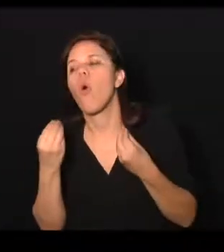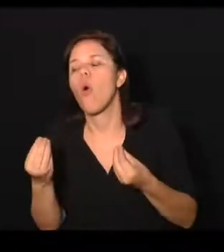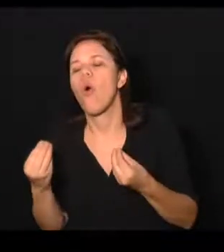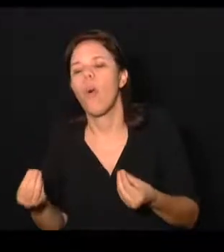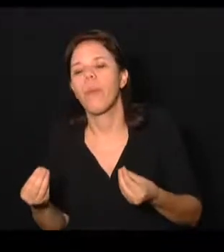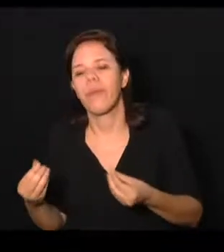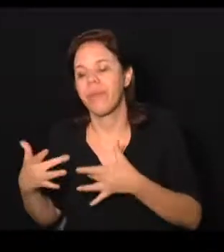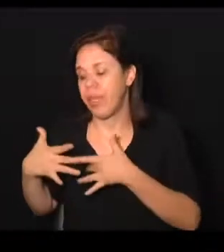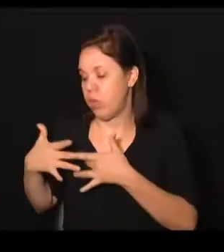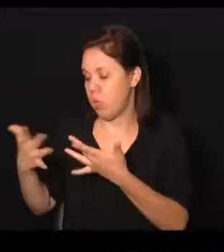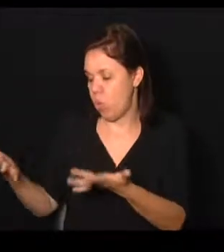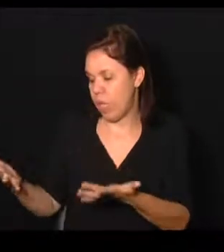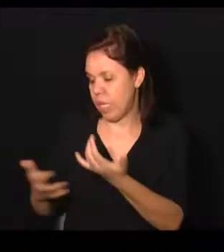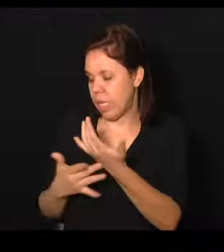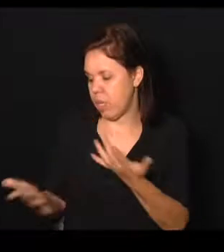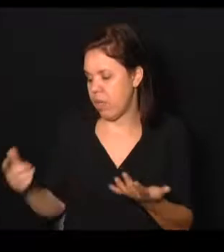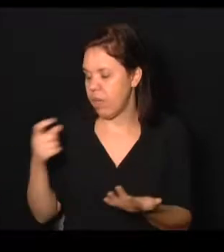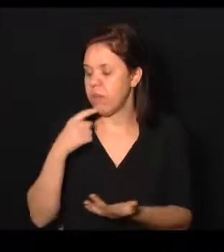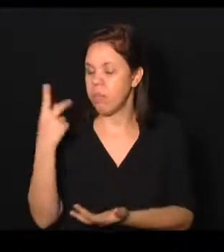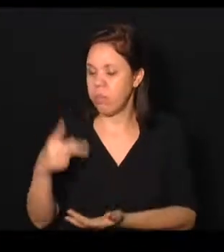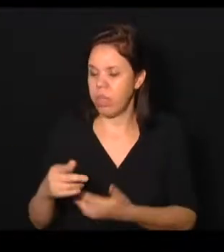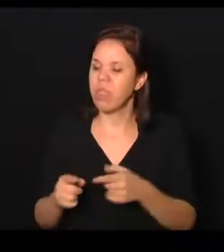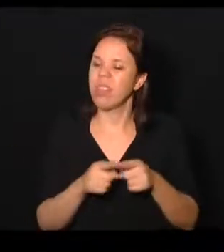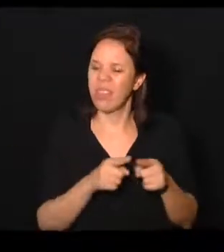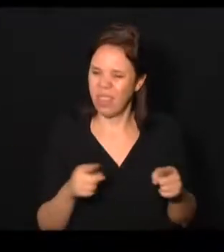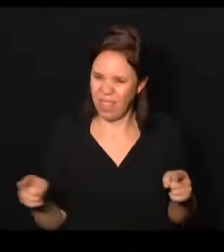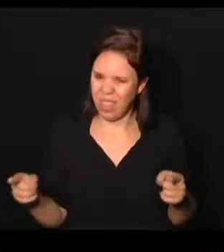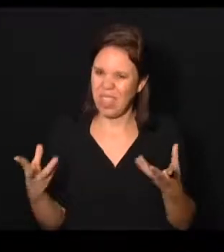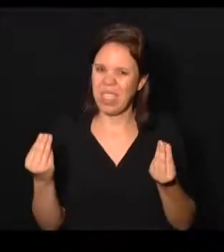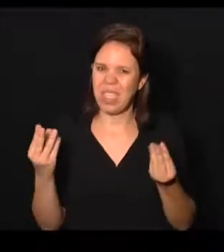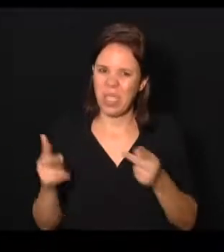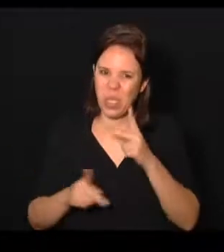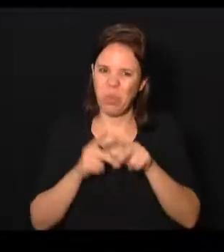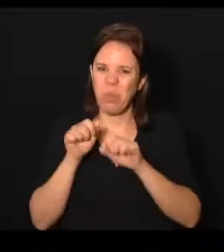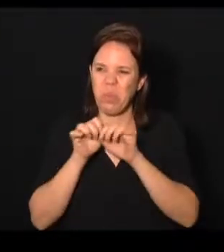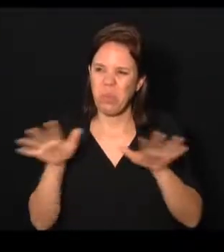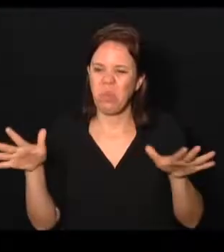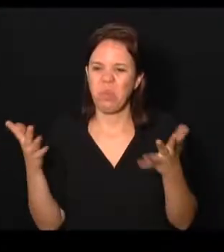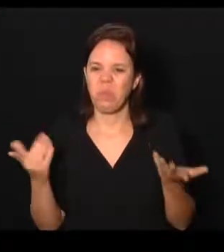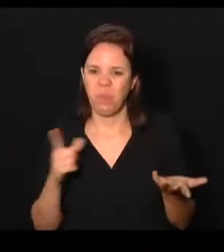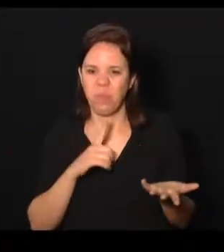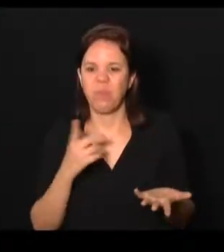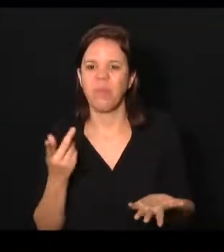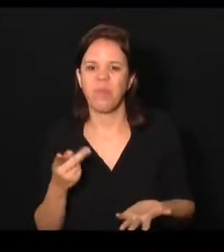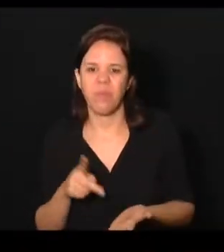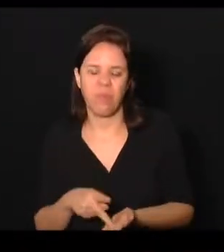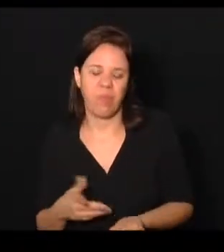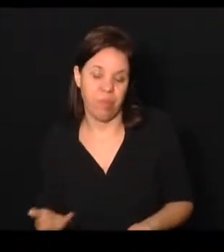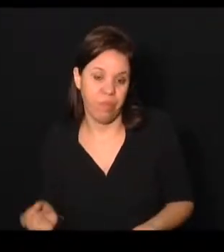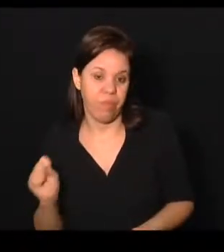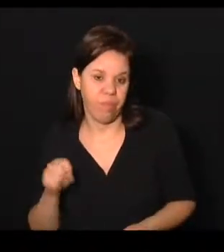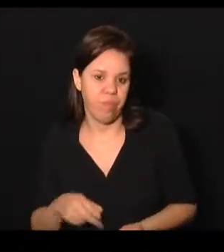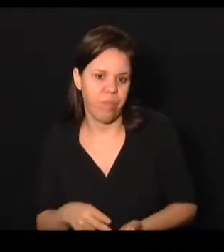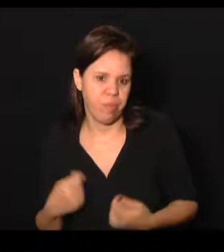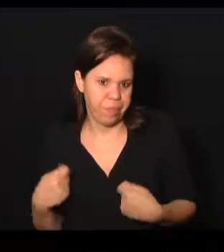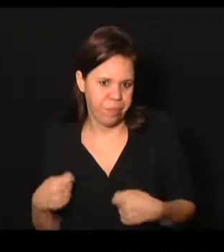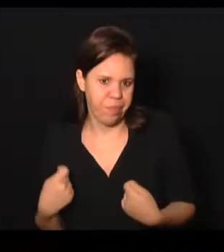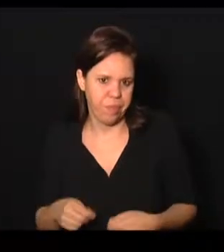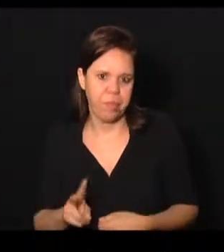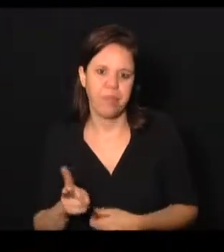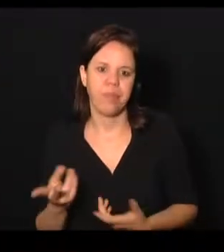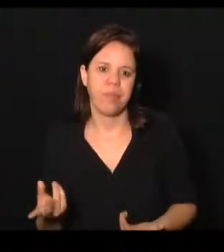sangue? Porque Campinas passa, né, por uma epidemia. Sim, sim. Bom, como eu disse, né, a gente tem a necessidade